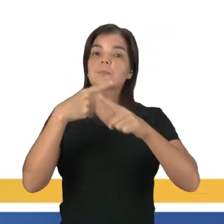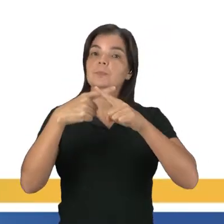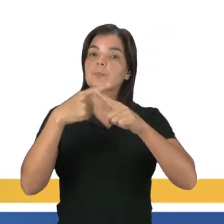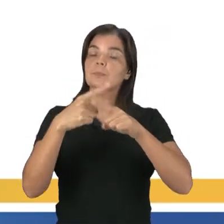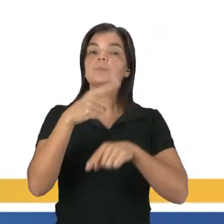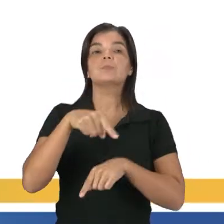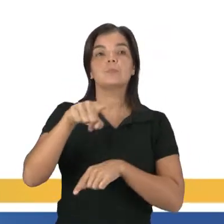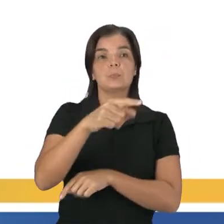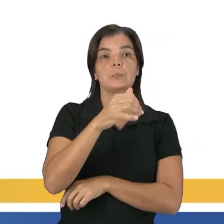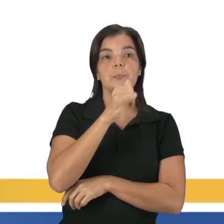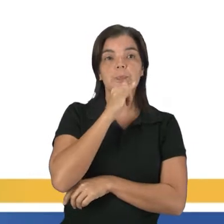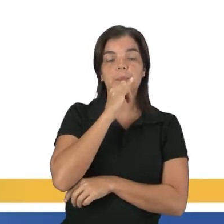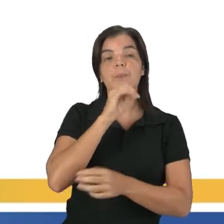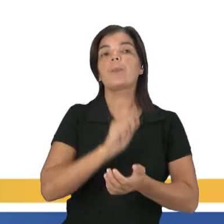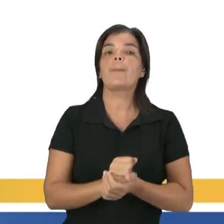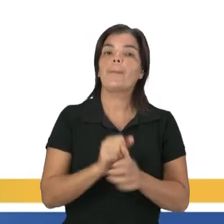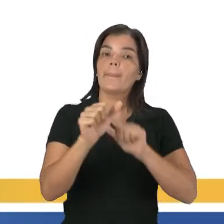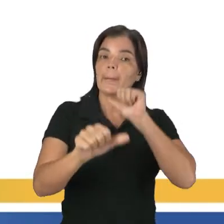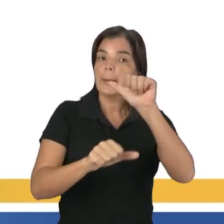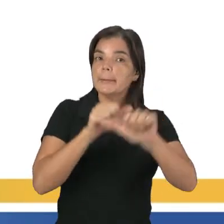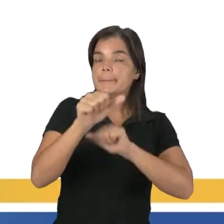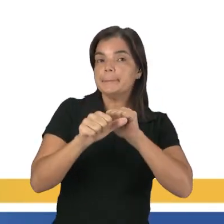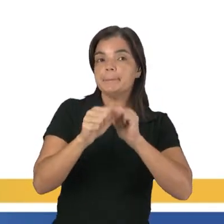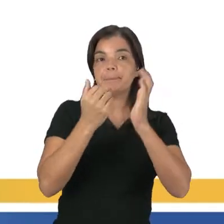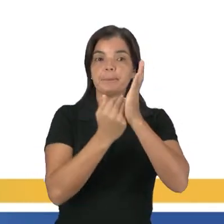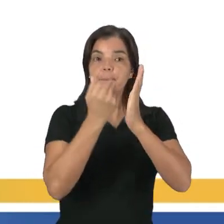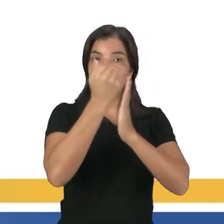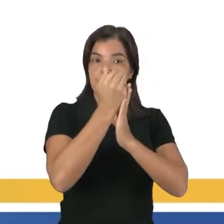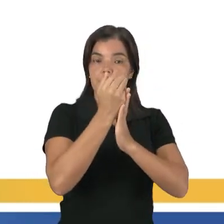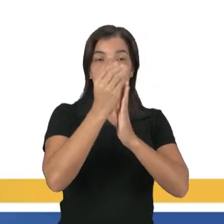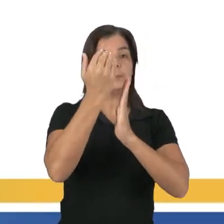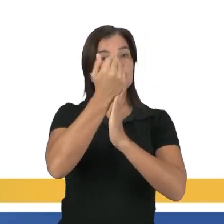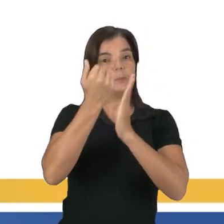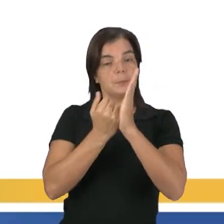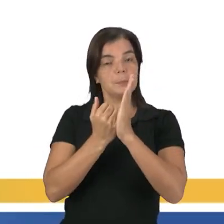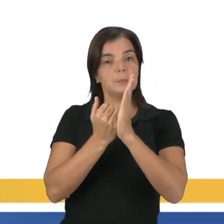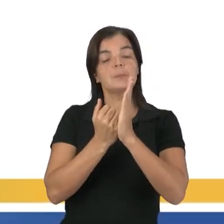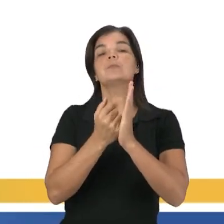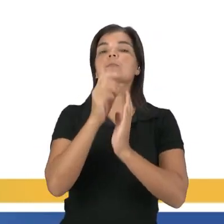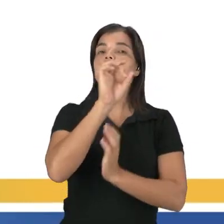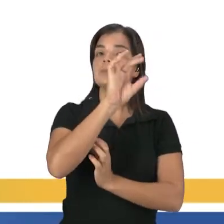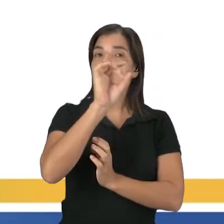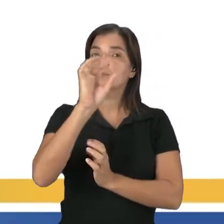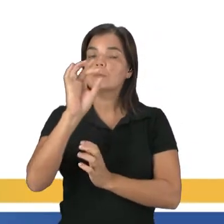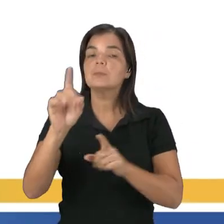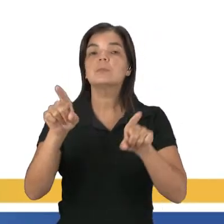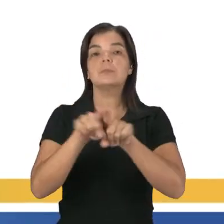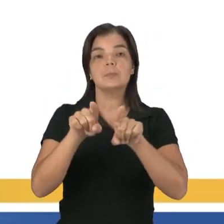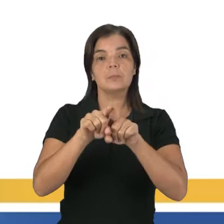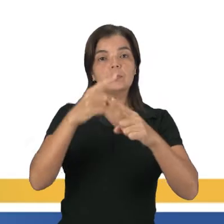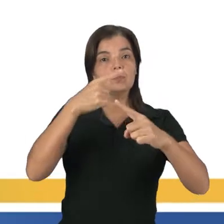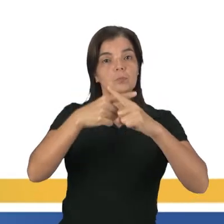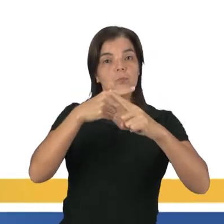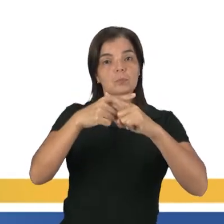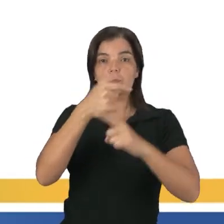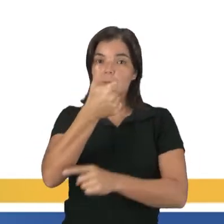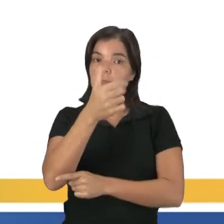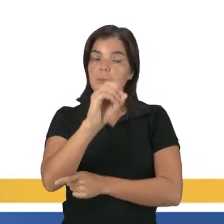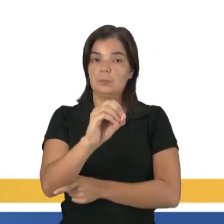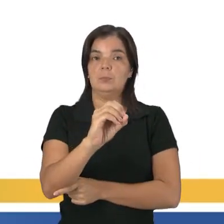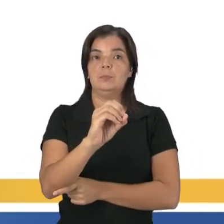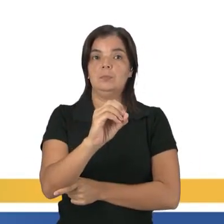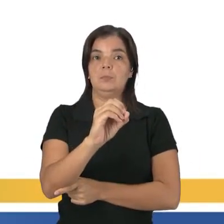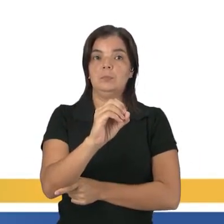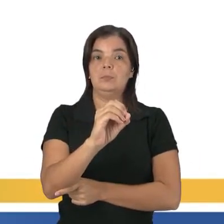multiplicação. Então, assim, quando você vai fazer a transformação do maior para o menor, para cada casa decimal, você multiplica por